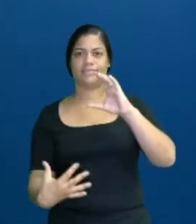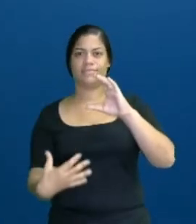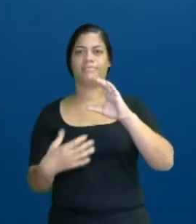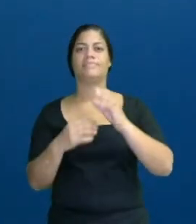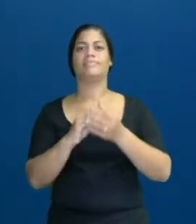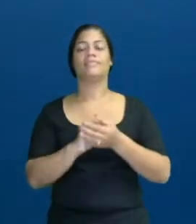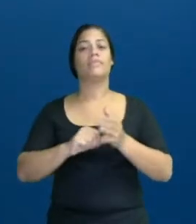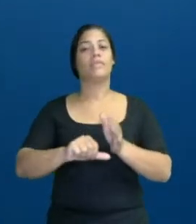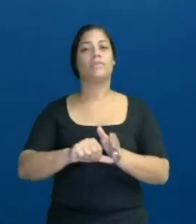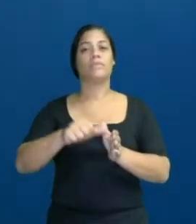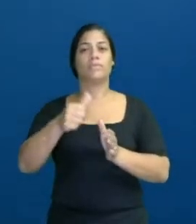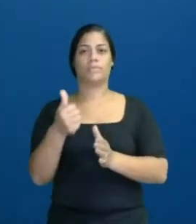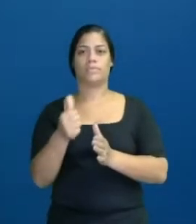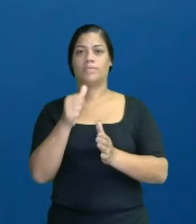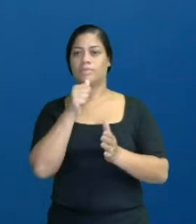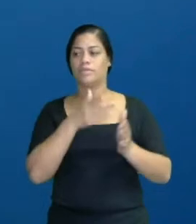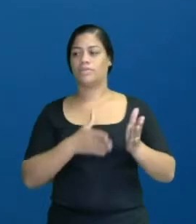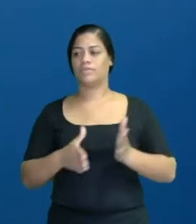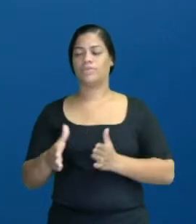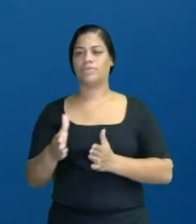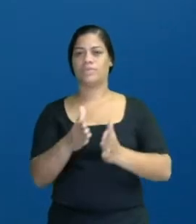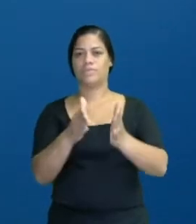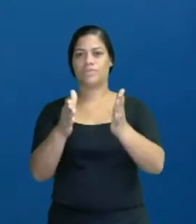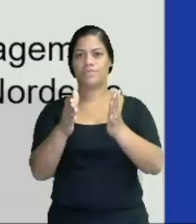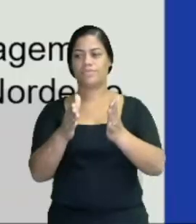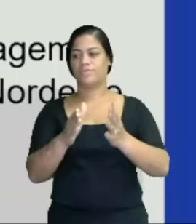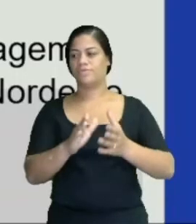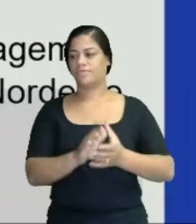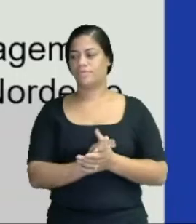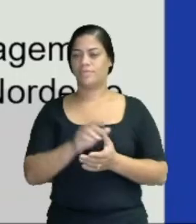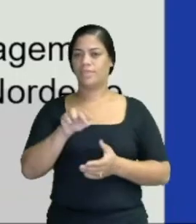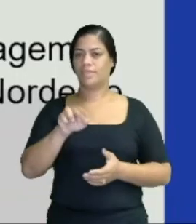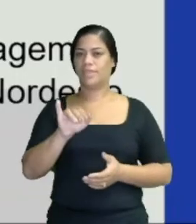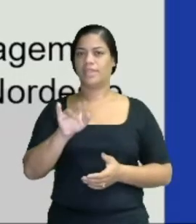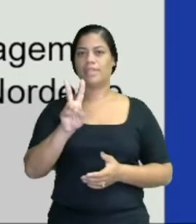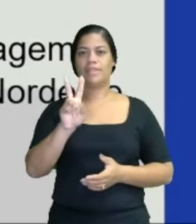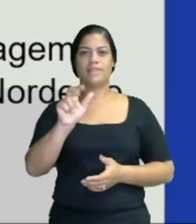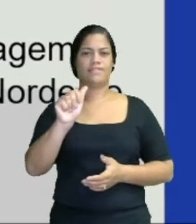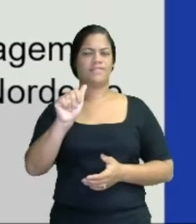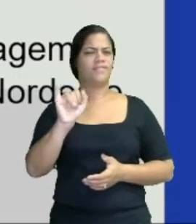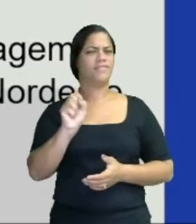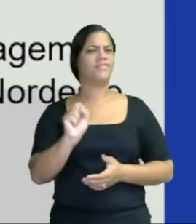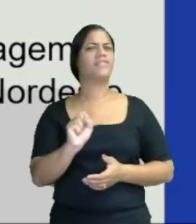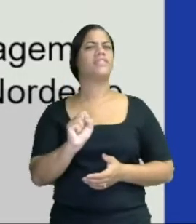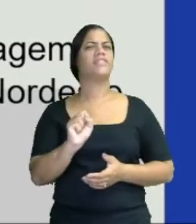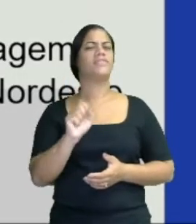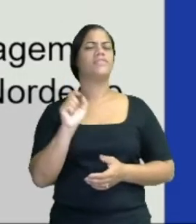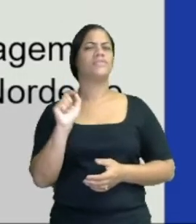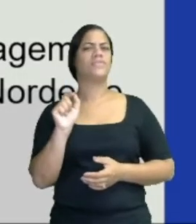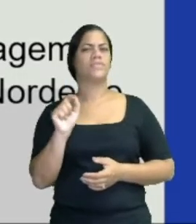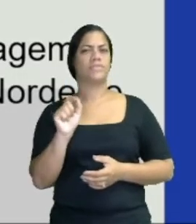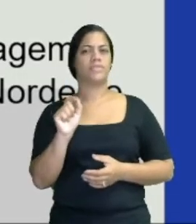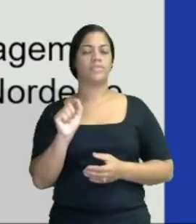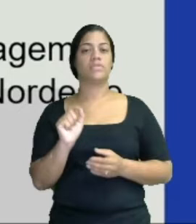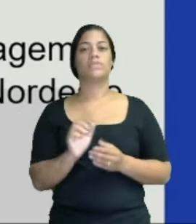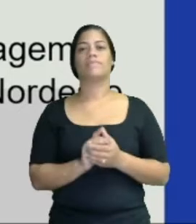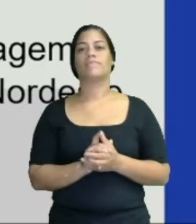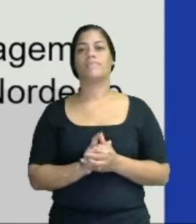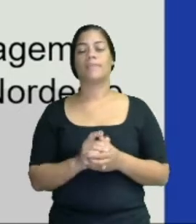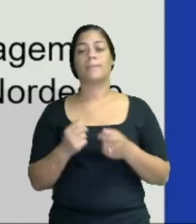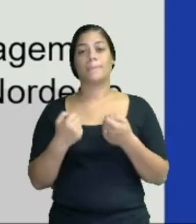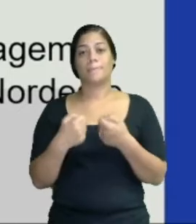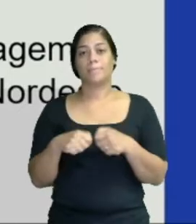Certo? O primeiro rio, são os rios nivais. O que são rios nivais? São aqueles que são abastecidos